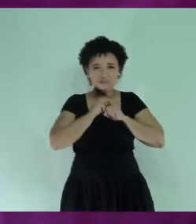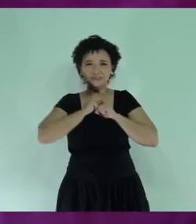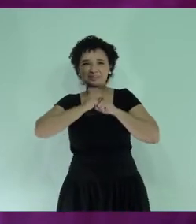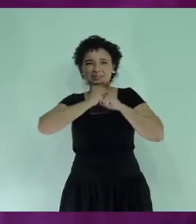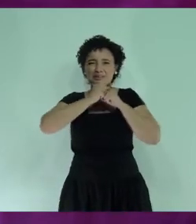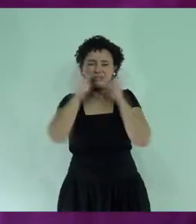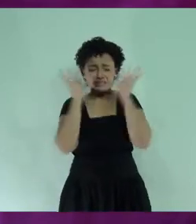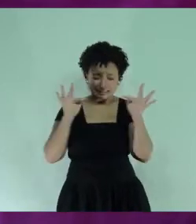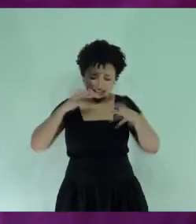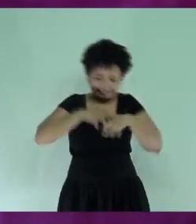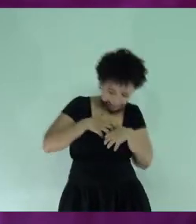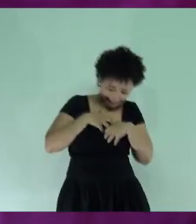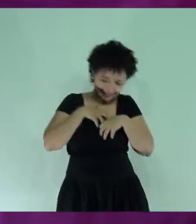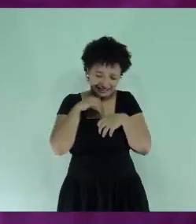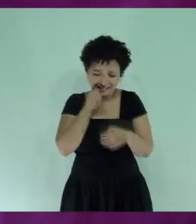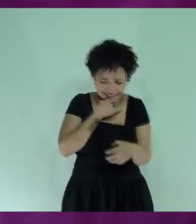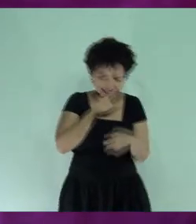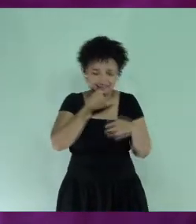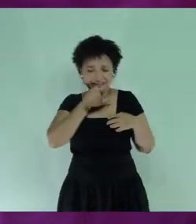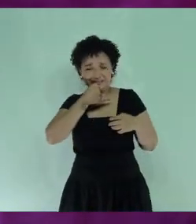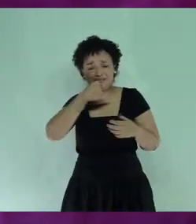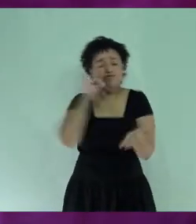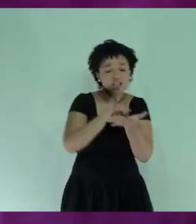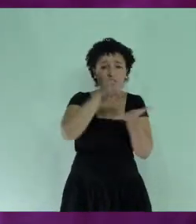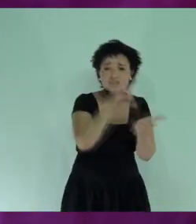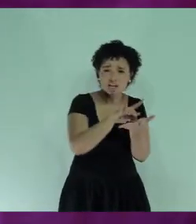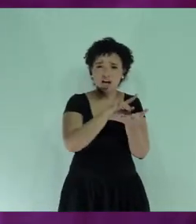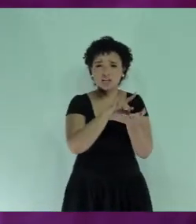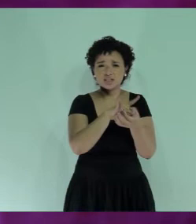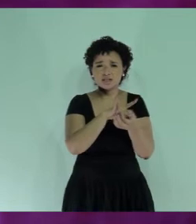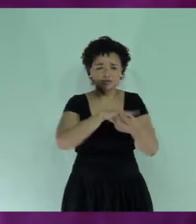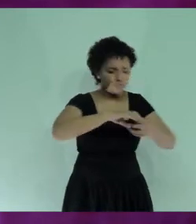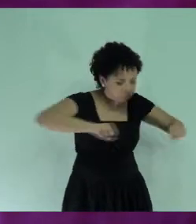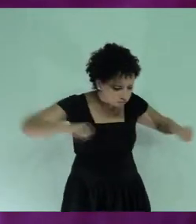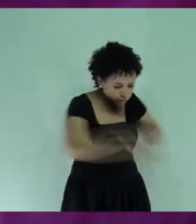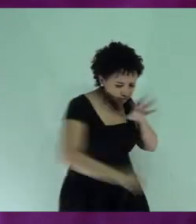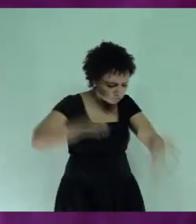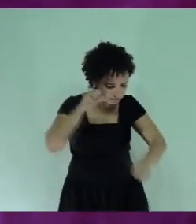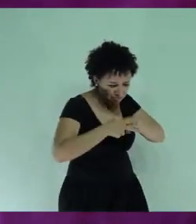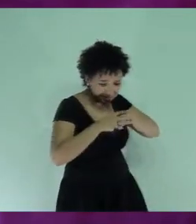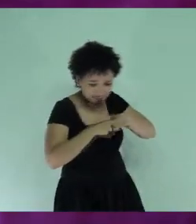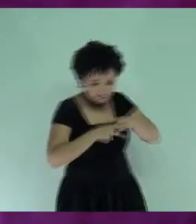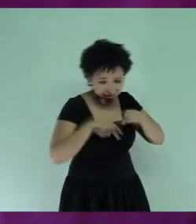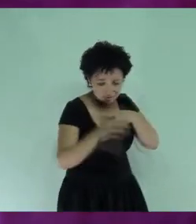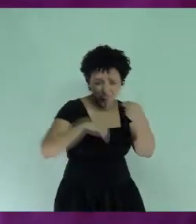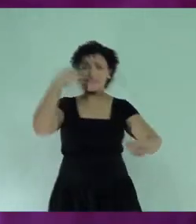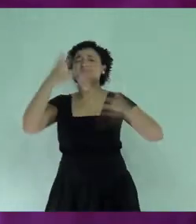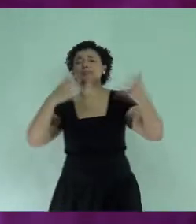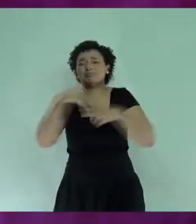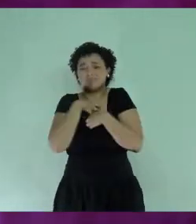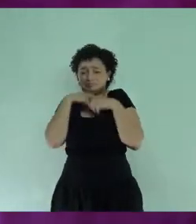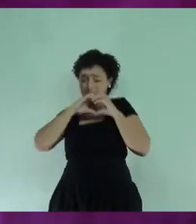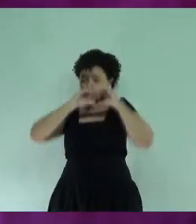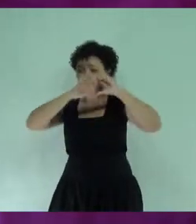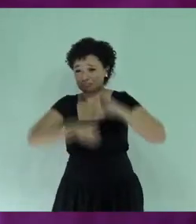Absorver a alegria melancólica, mostrar a verdadeira verdade crua, nua, desenterrar a viúva dos sentidos e lançar a lança